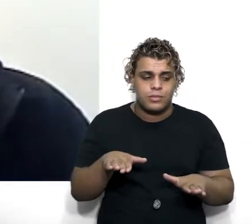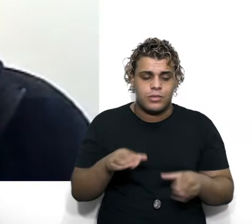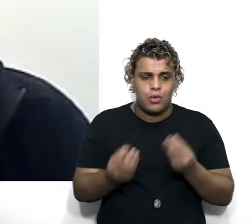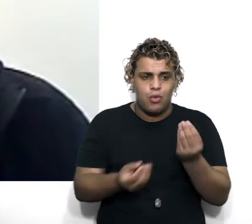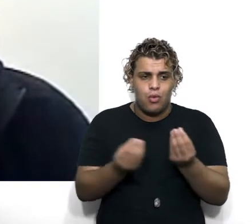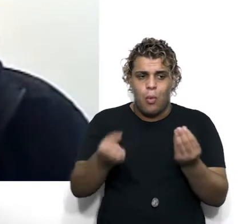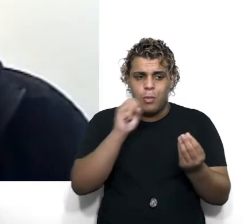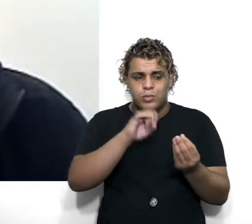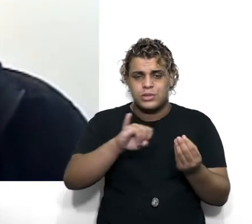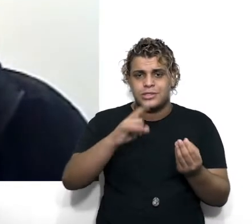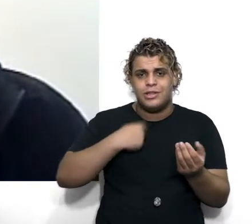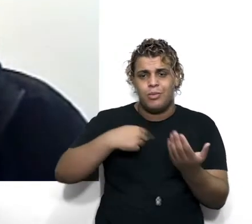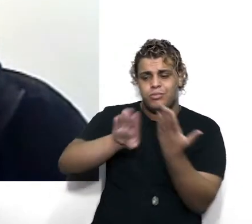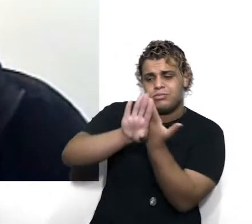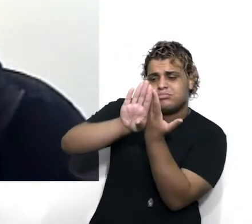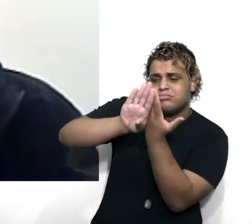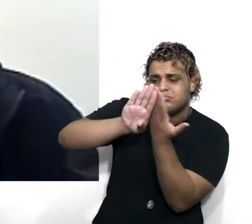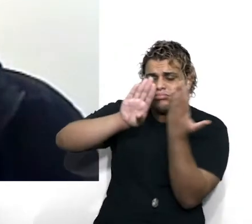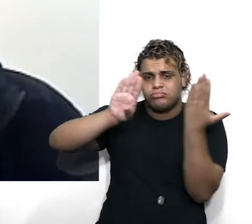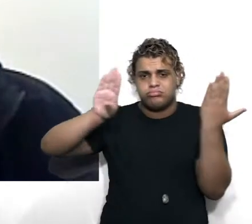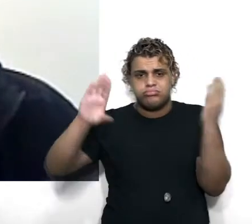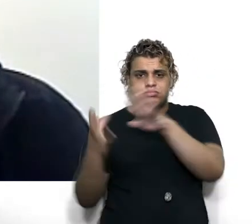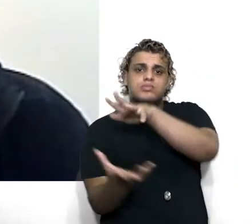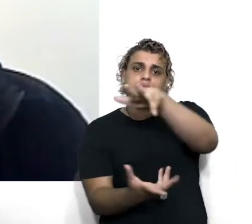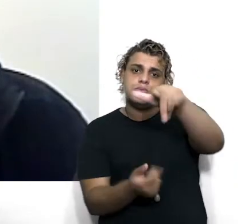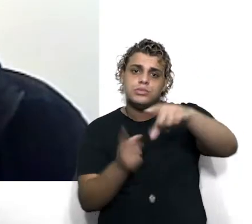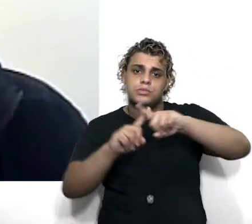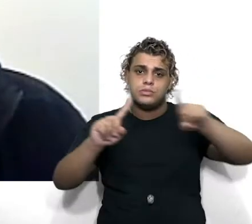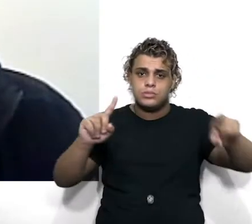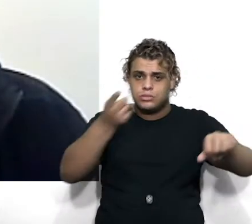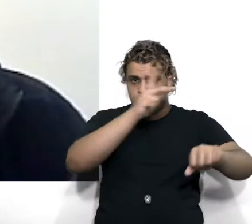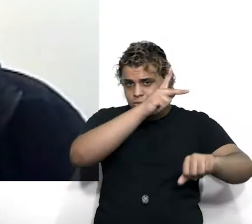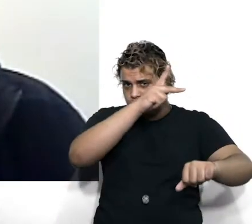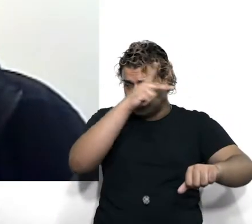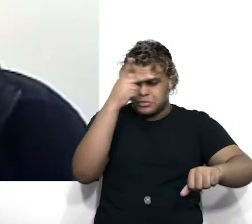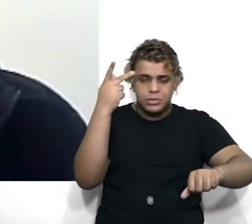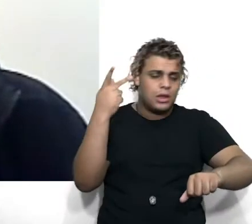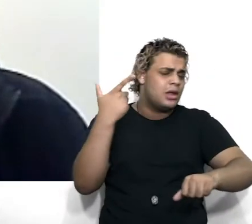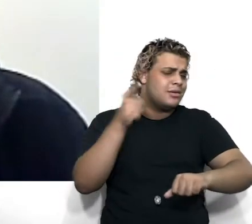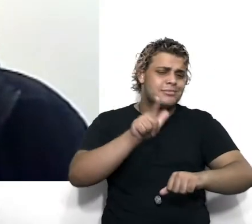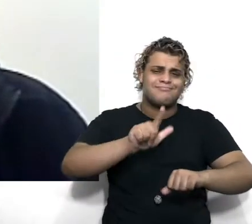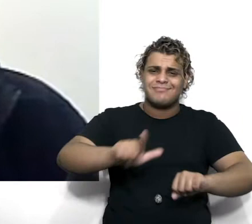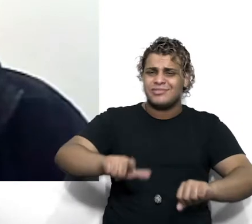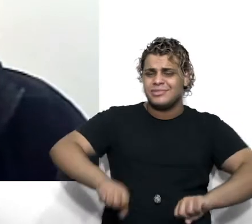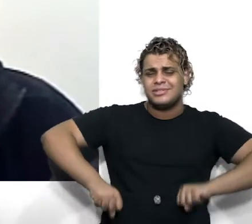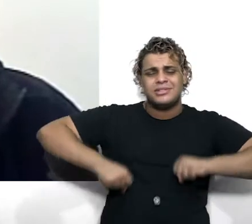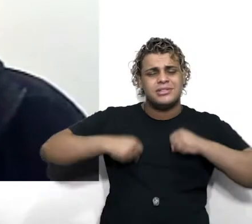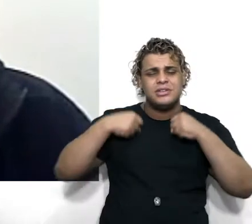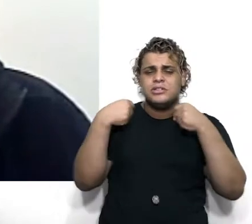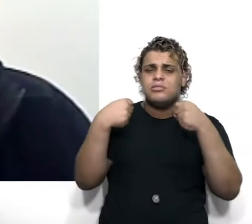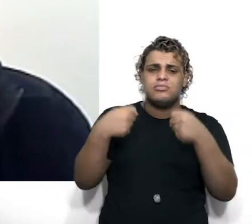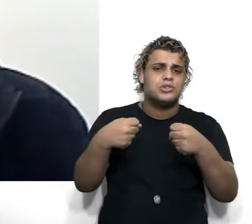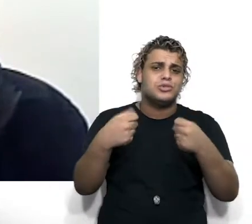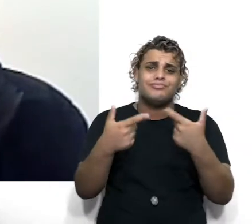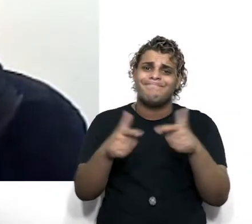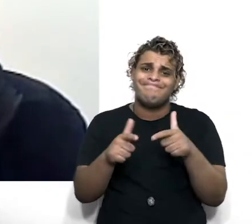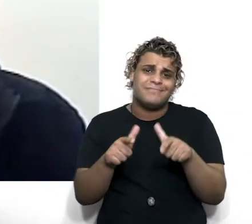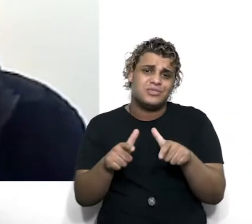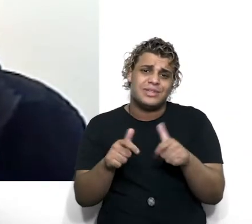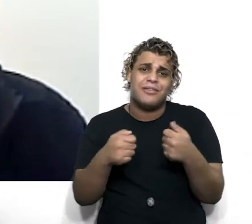mundo, mas há muitas pessoas que não se estão a conseguir defender. E eu tenho muito receio